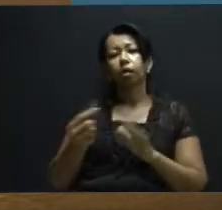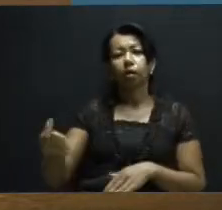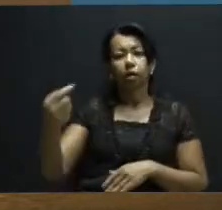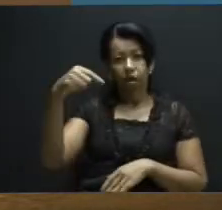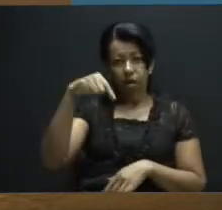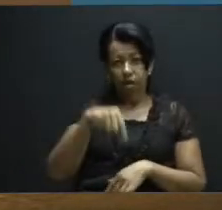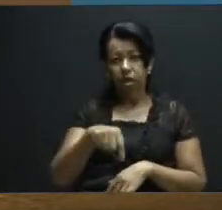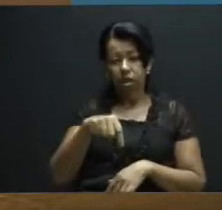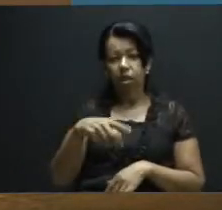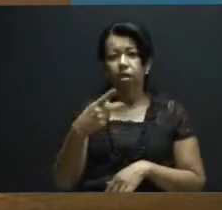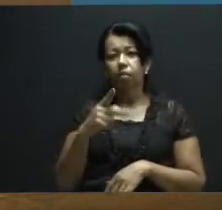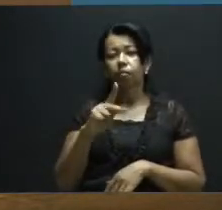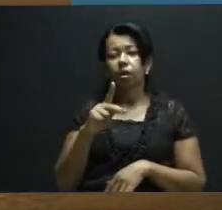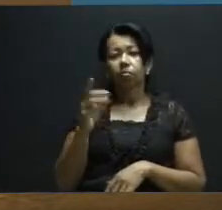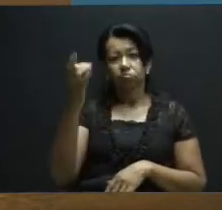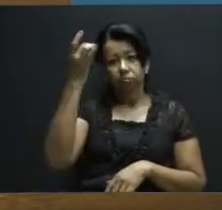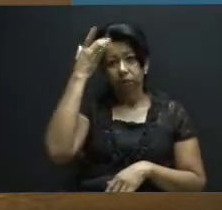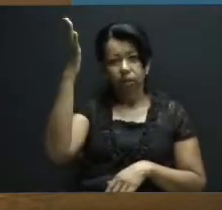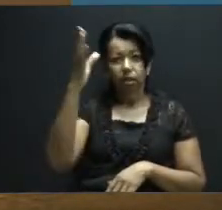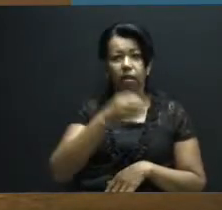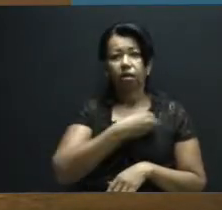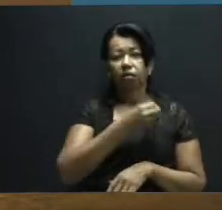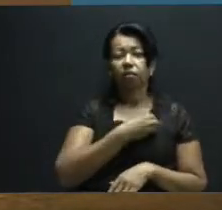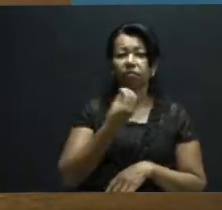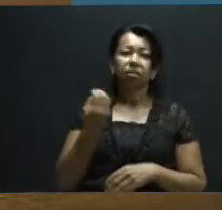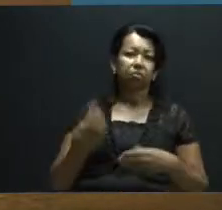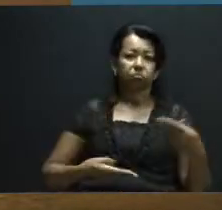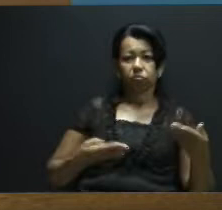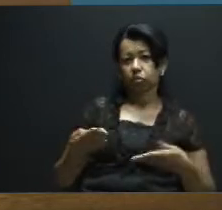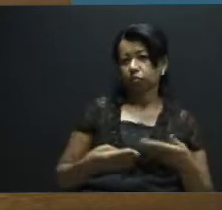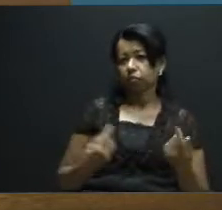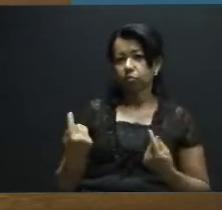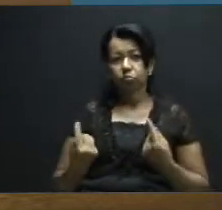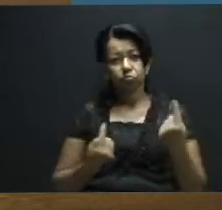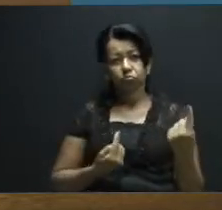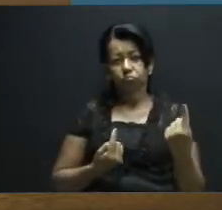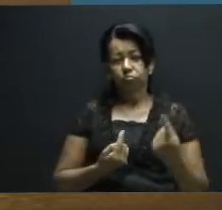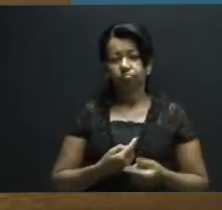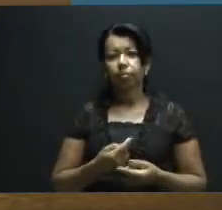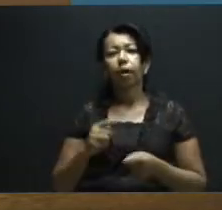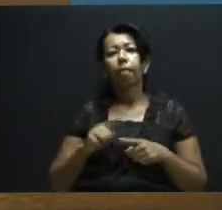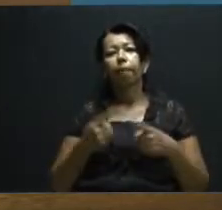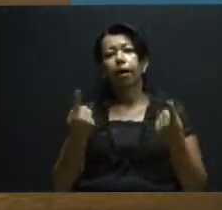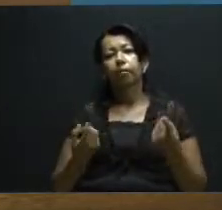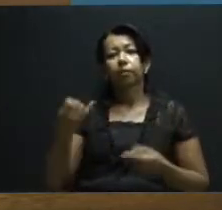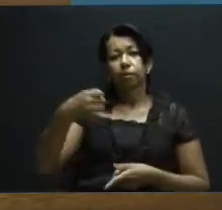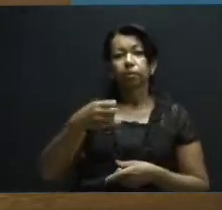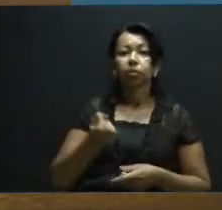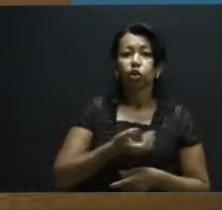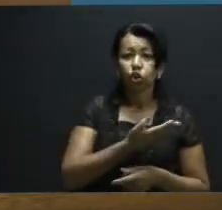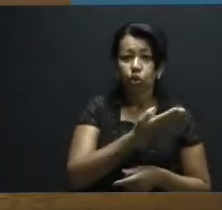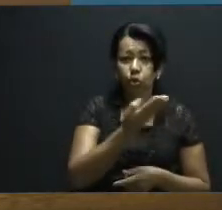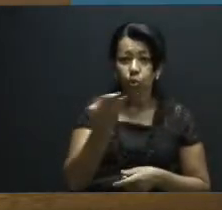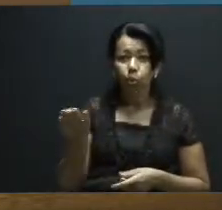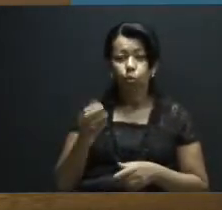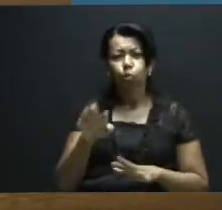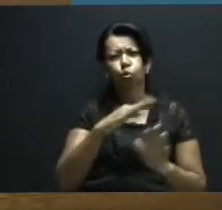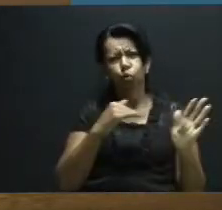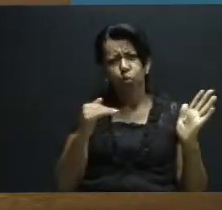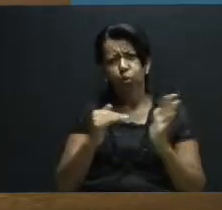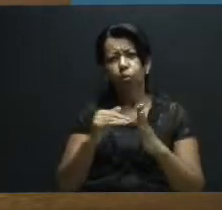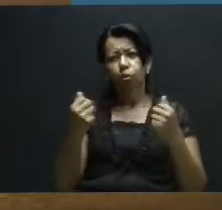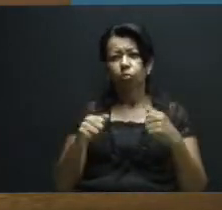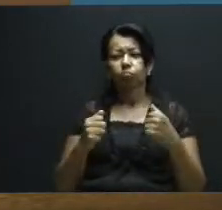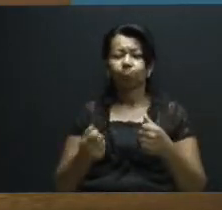pra facilitar a vida de alguns servidores para facilitar a vida de todos todos quero deixar bem claro